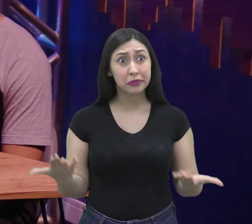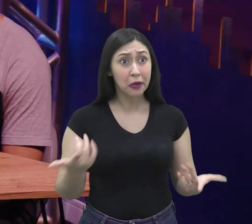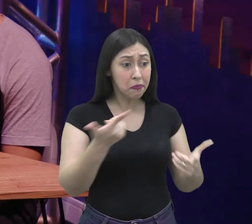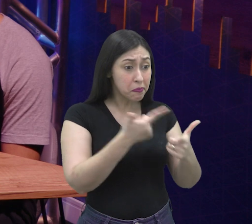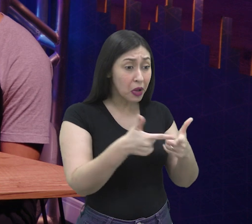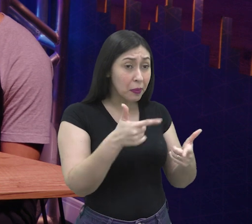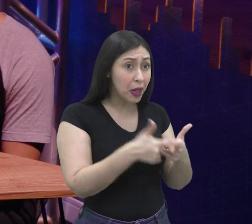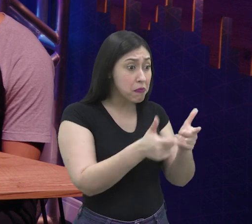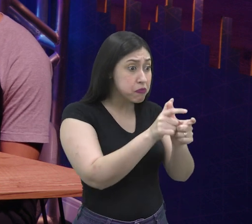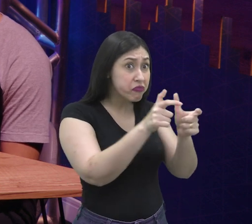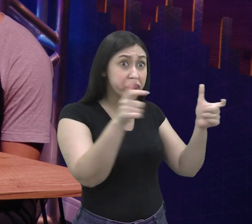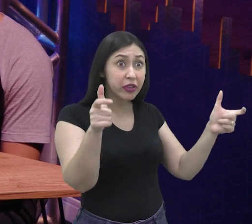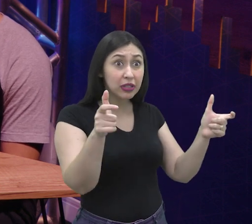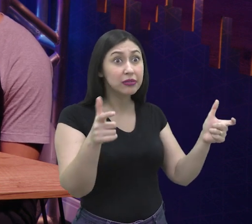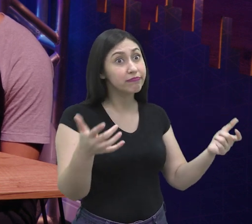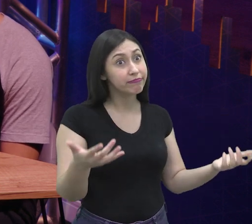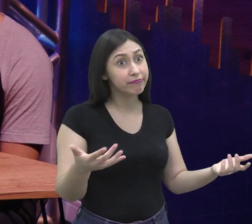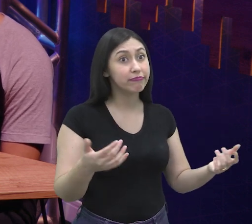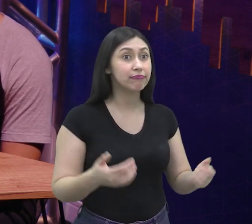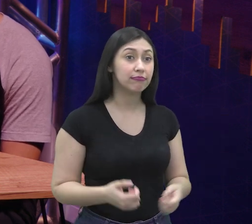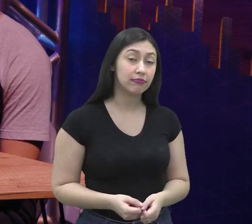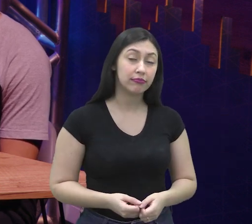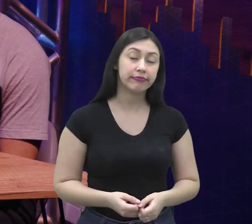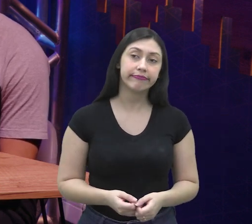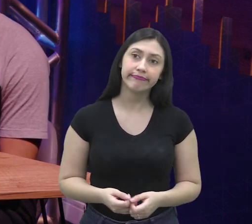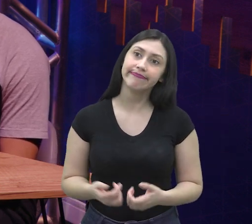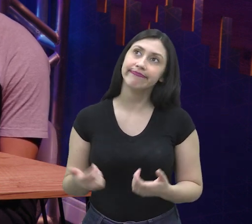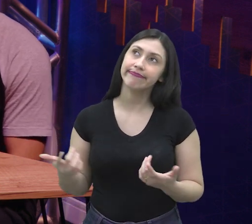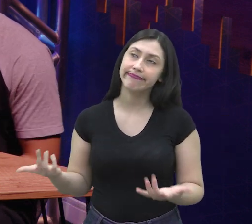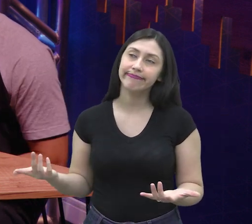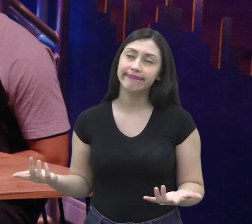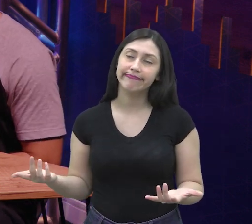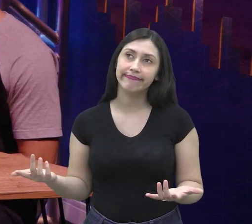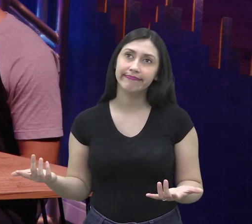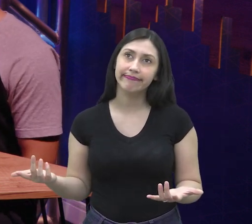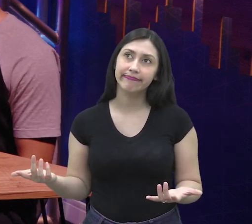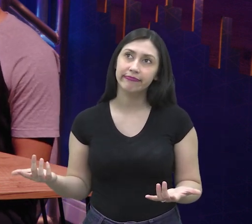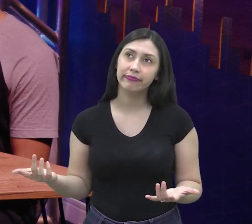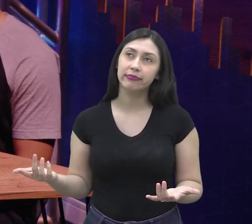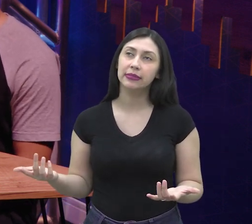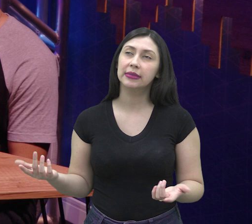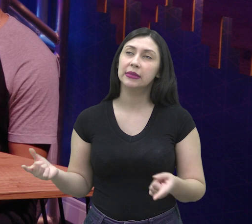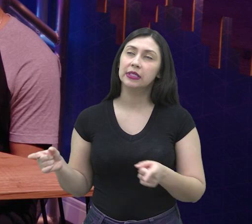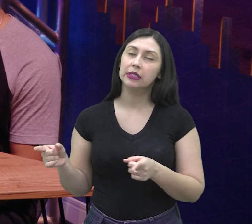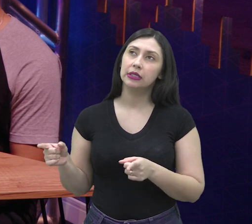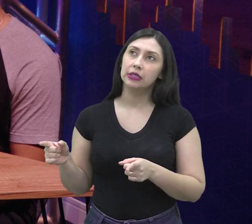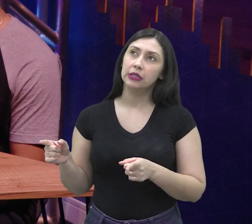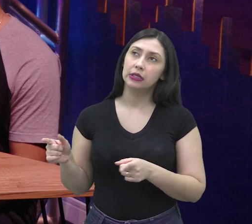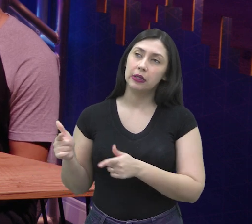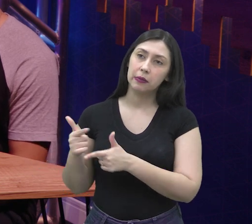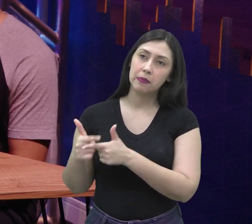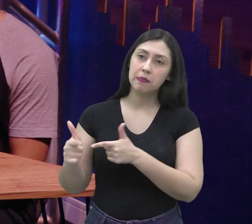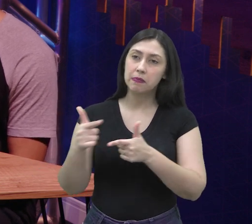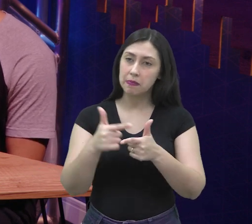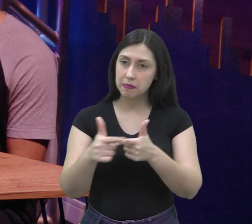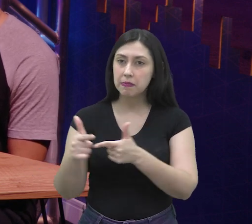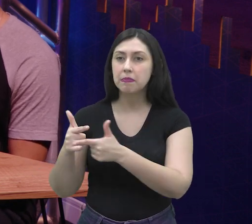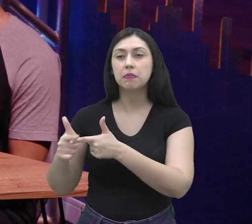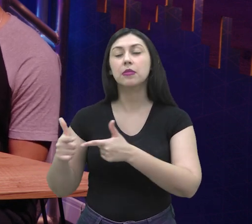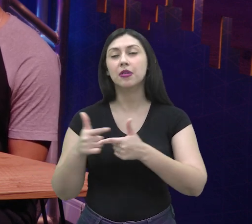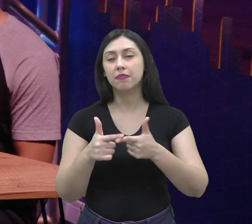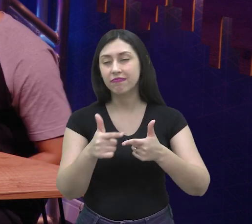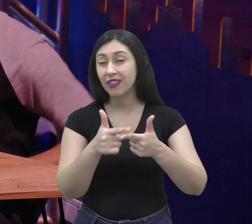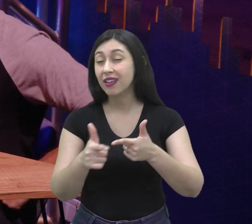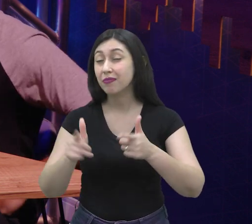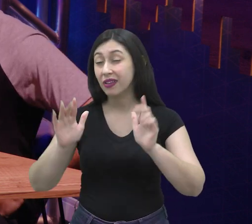vai aumentando, né, ao invés de solucionar. É isso aí. E, enfim, além, né, desses problemas